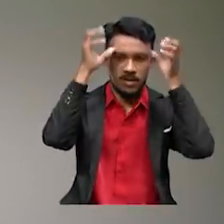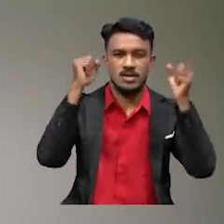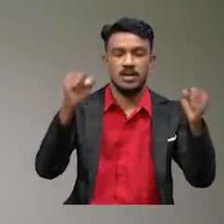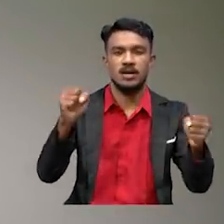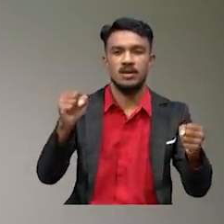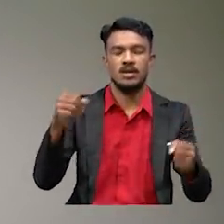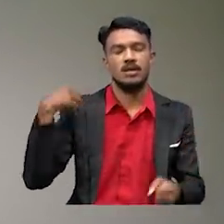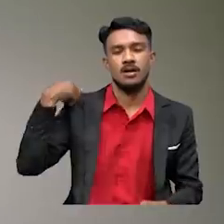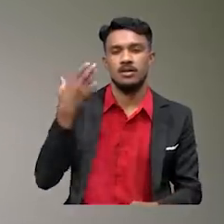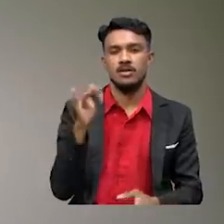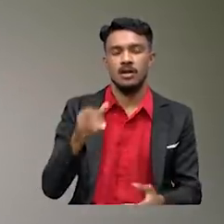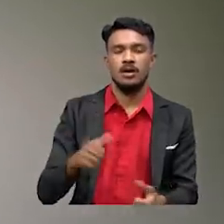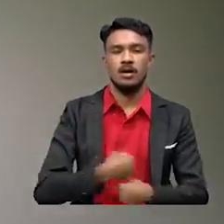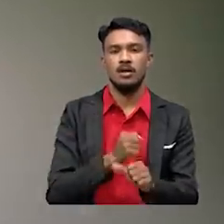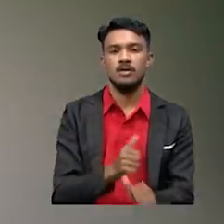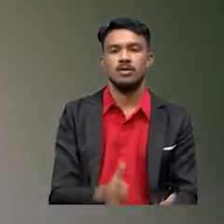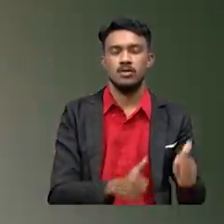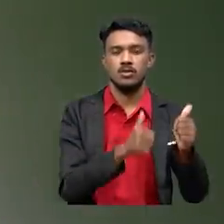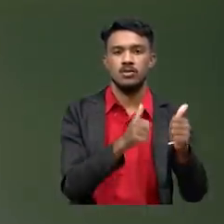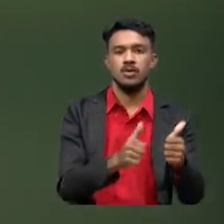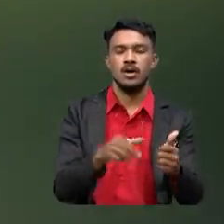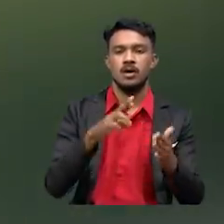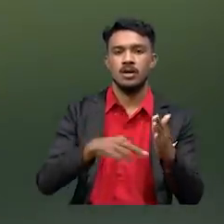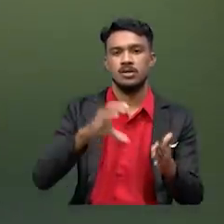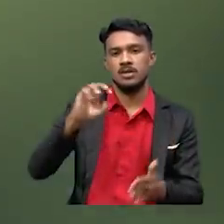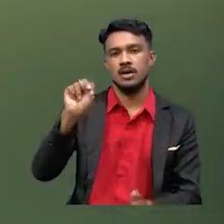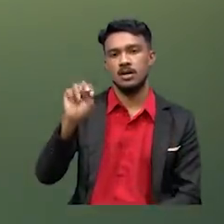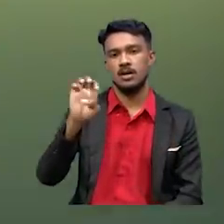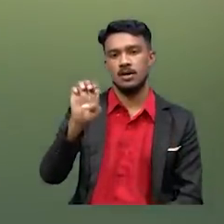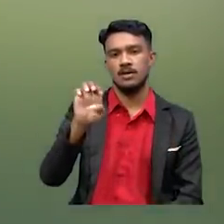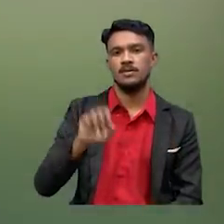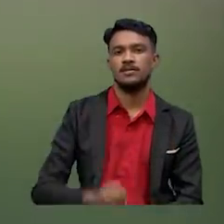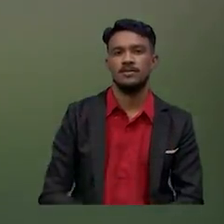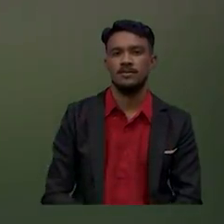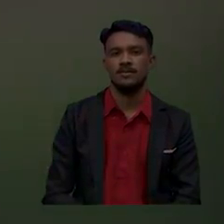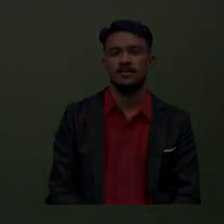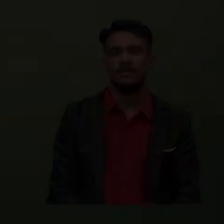regras de campanha eleitoral Husi CNE. Equipa cobertura, GMN.